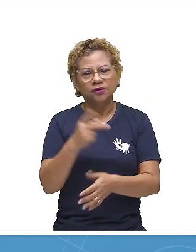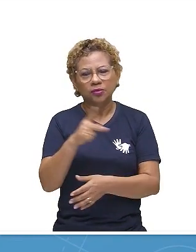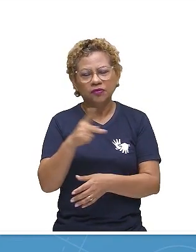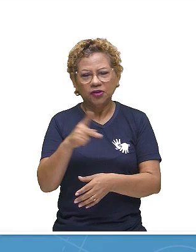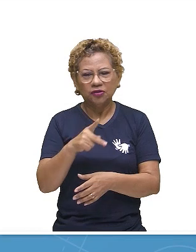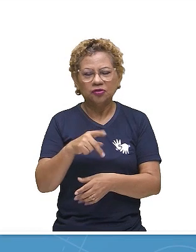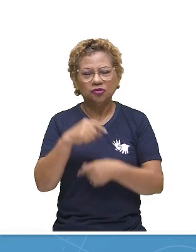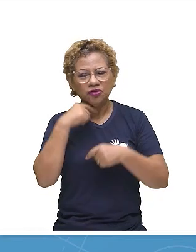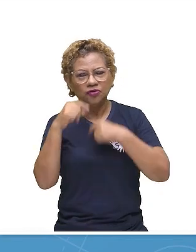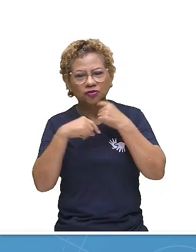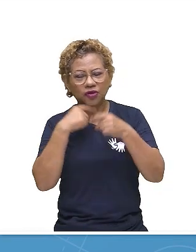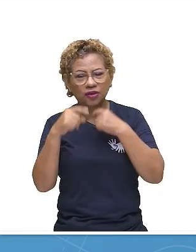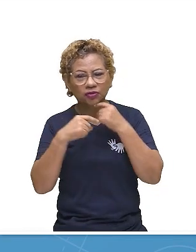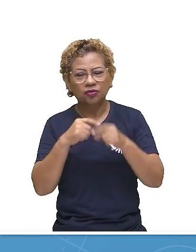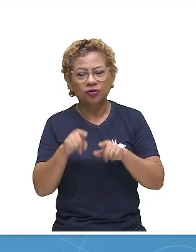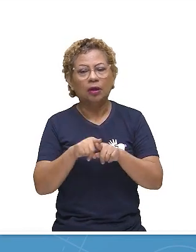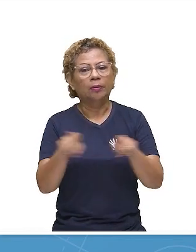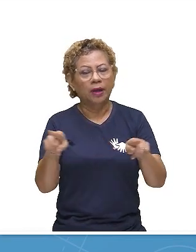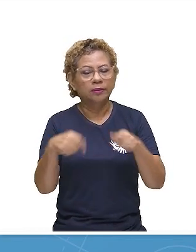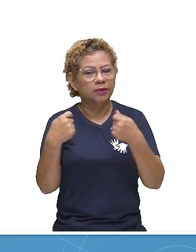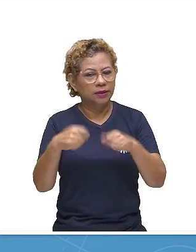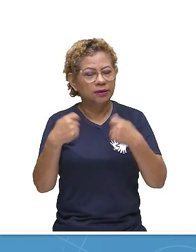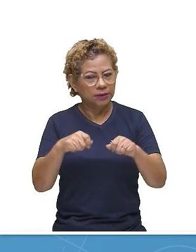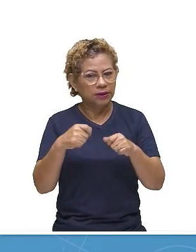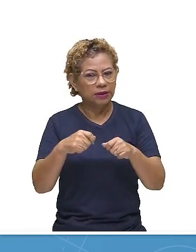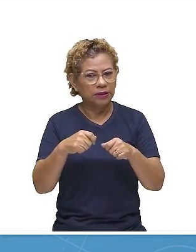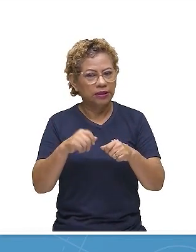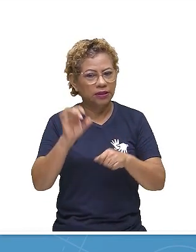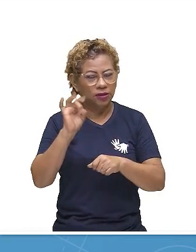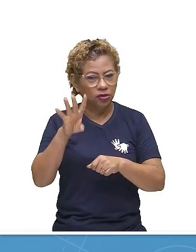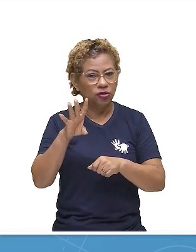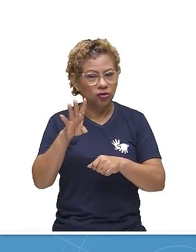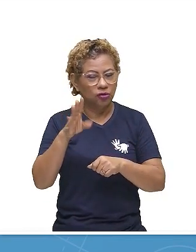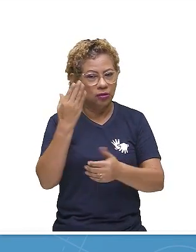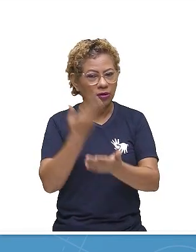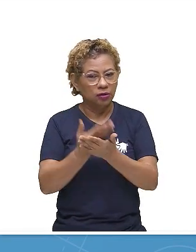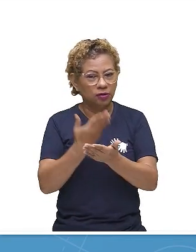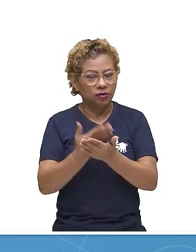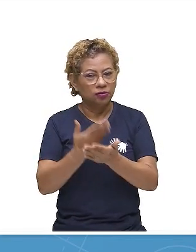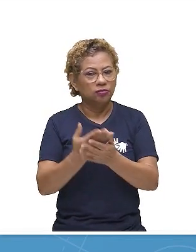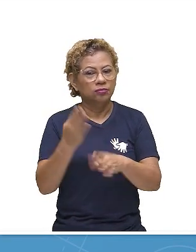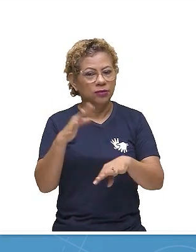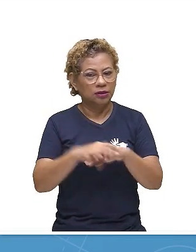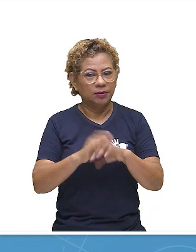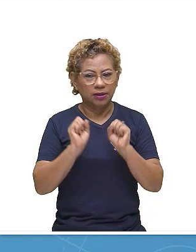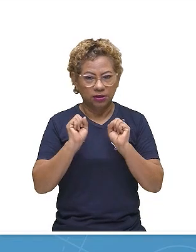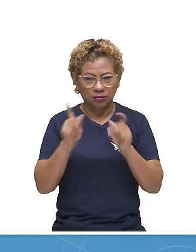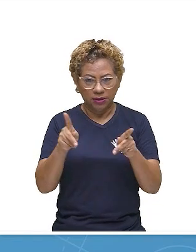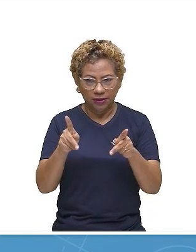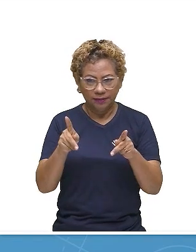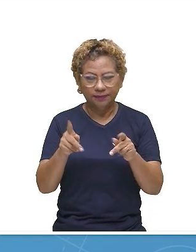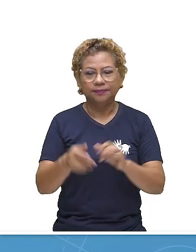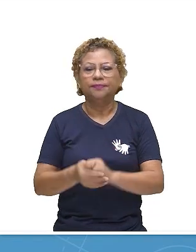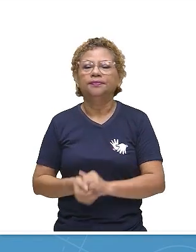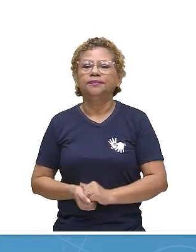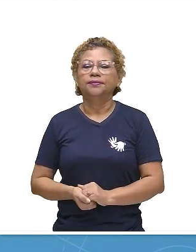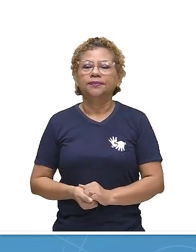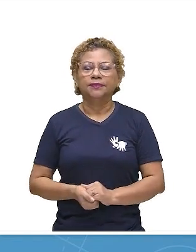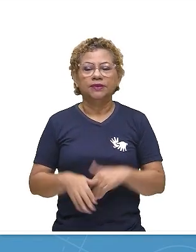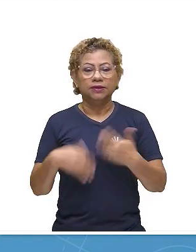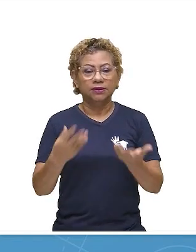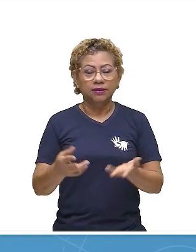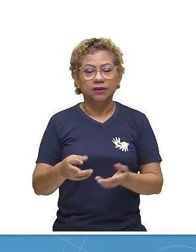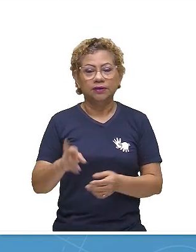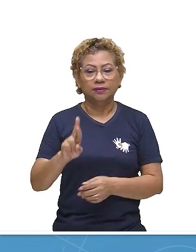dúvidas relacionadas à aula em questão. Por favor, tá ok? Muito bem, então vamos aqui, nós temos a Rihanna dizendo que